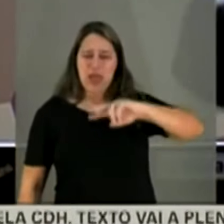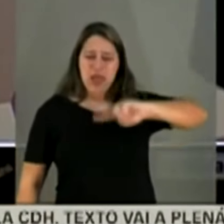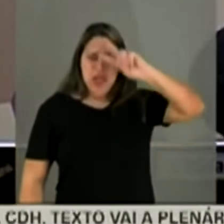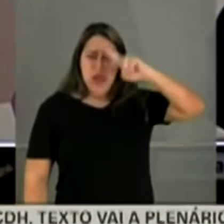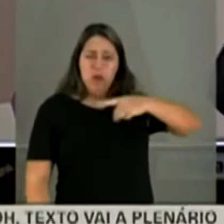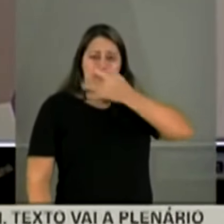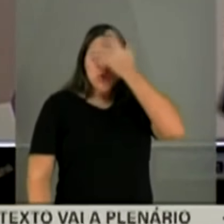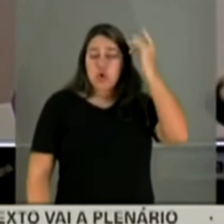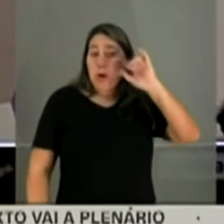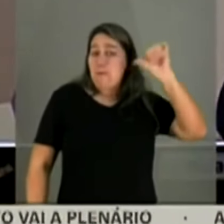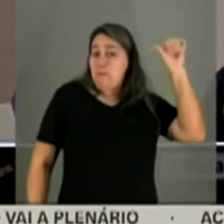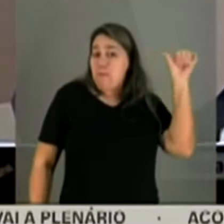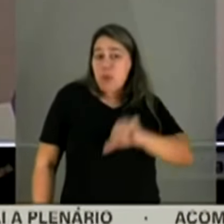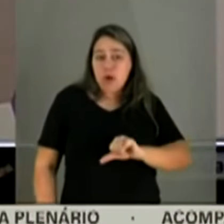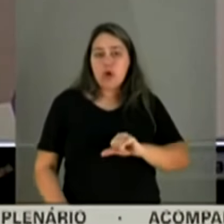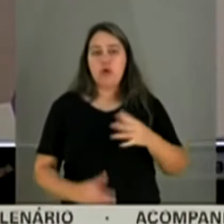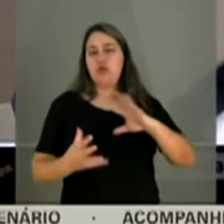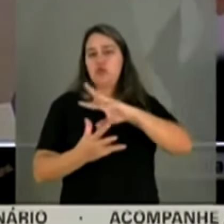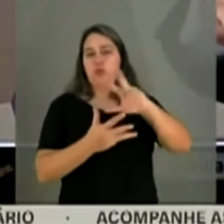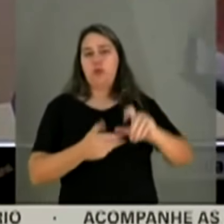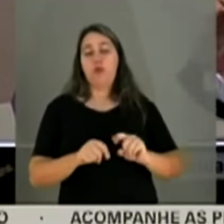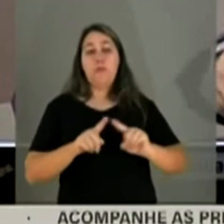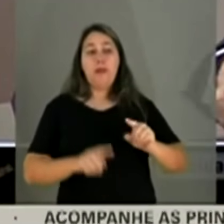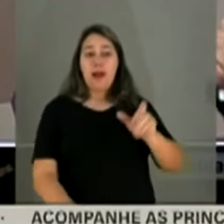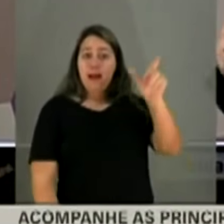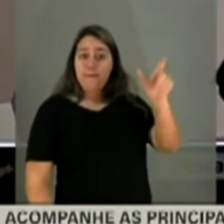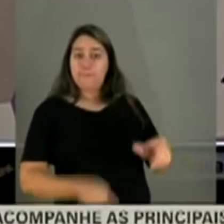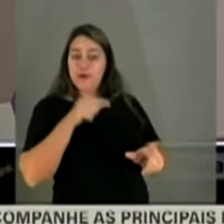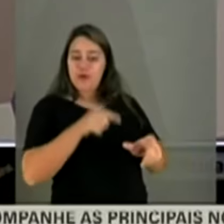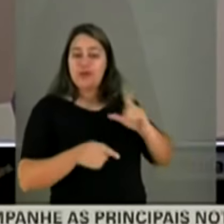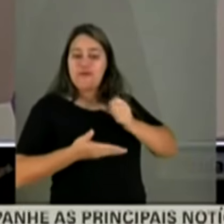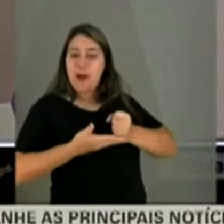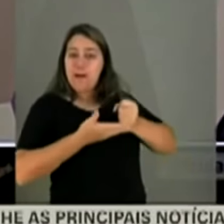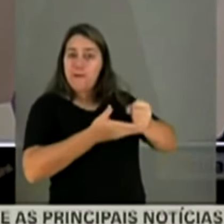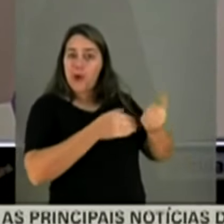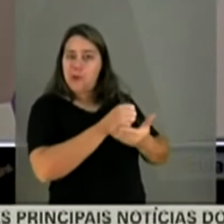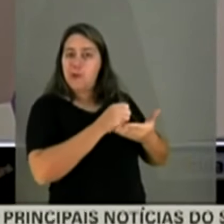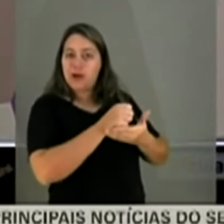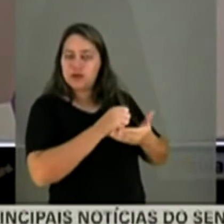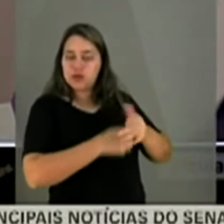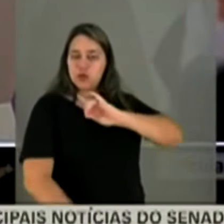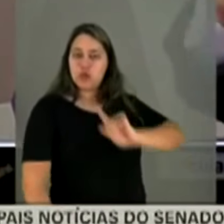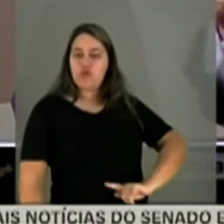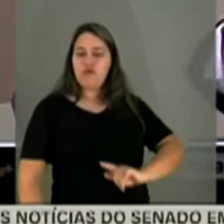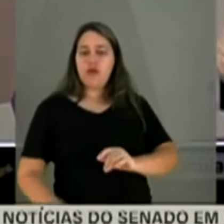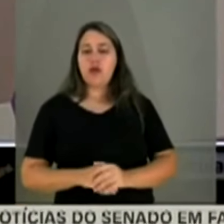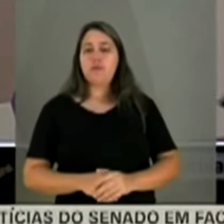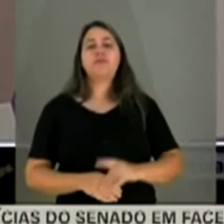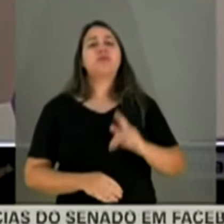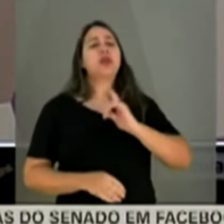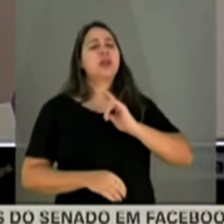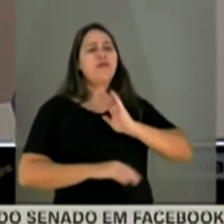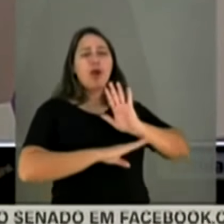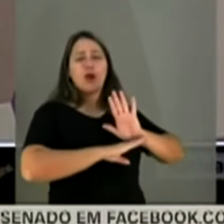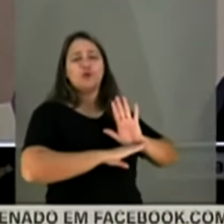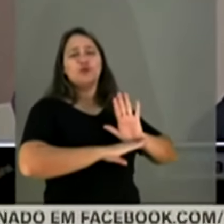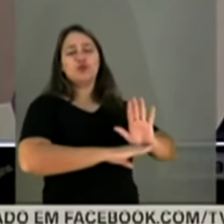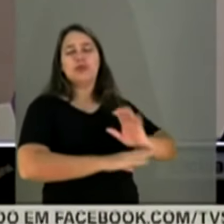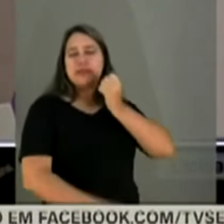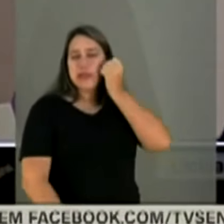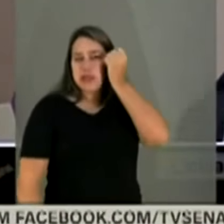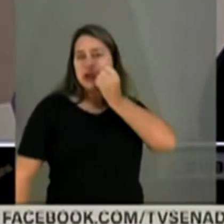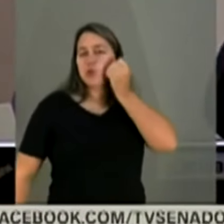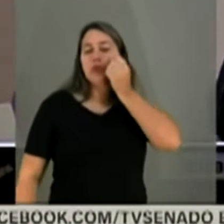mundo. Esse cidadão que teve apoio da base do governo aqui, que teve a solidariedade de